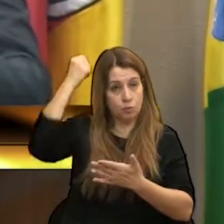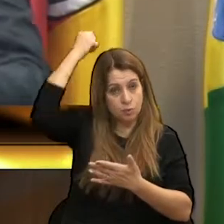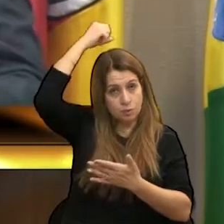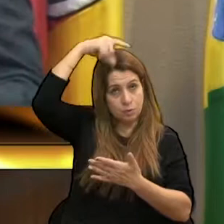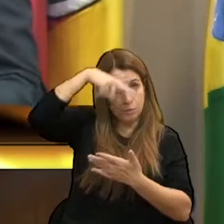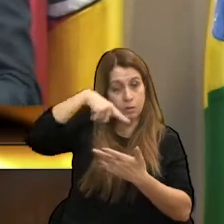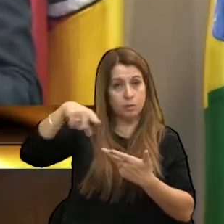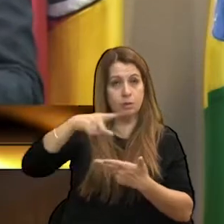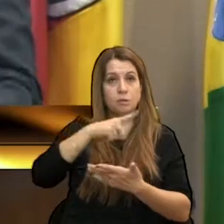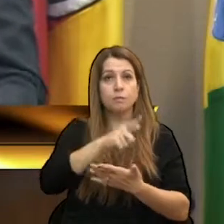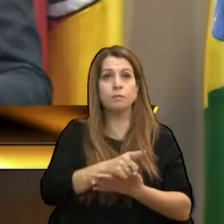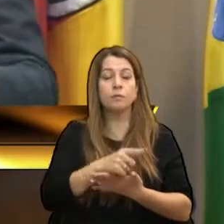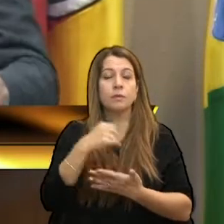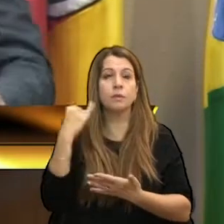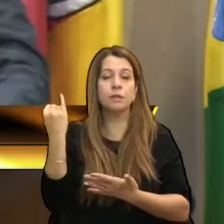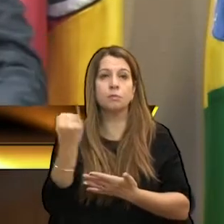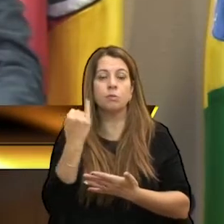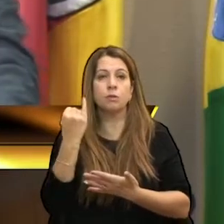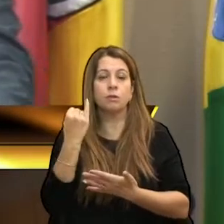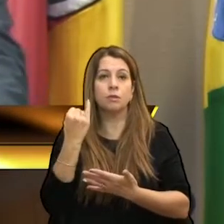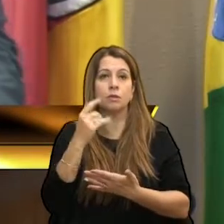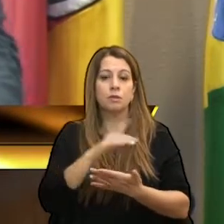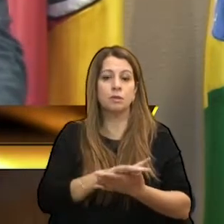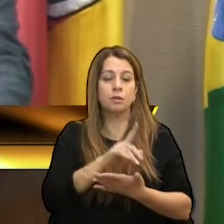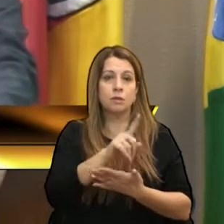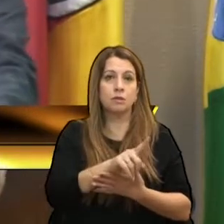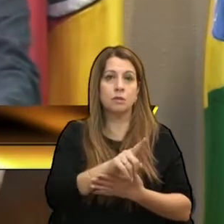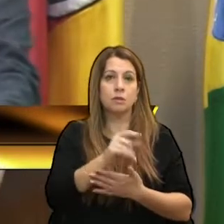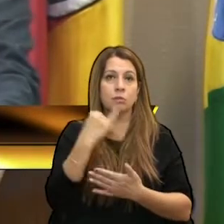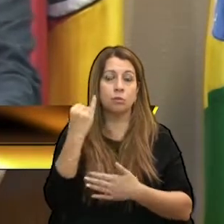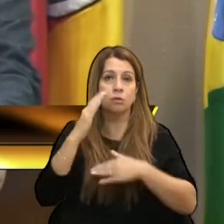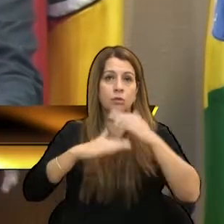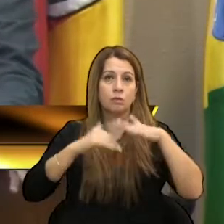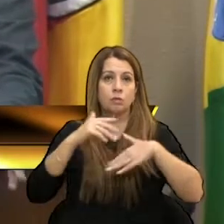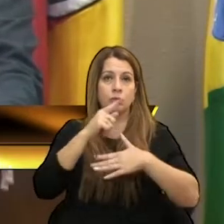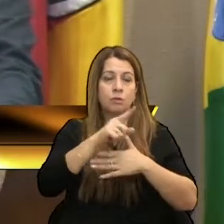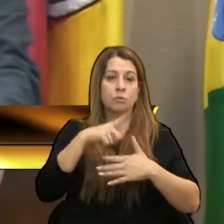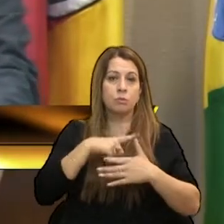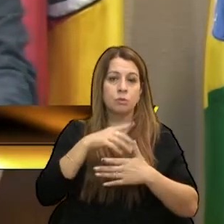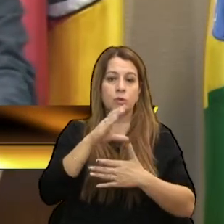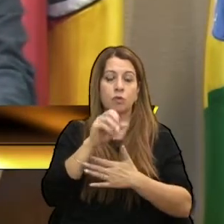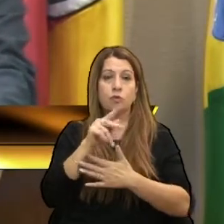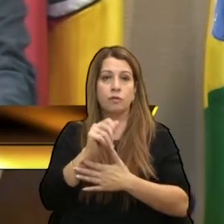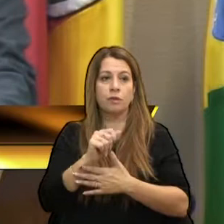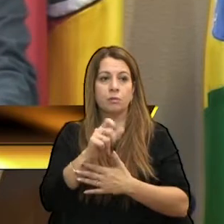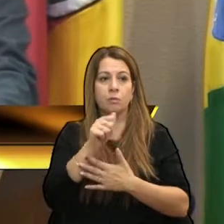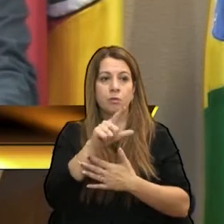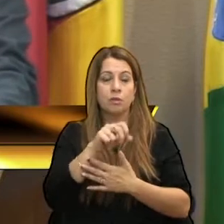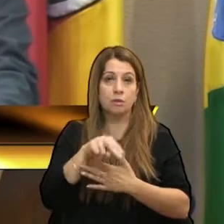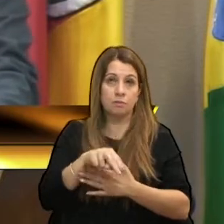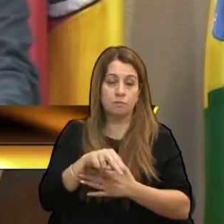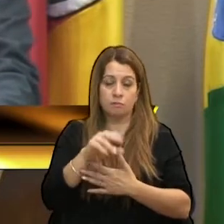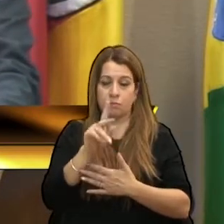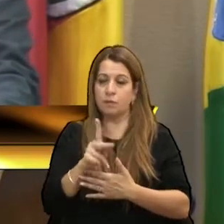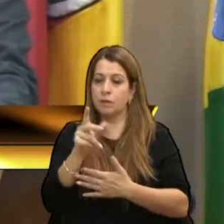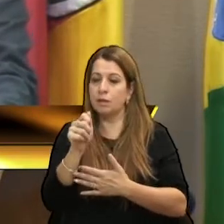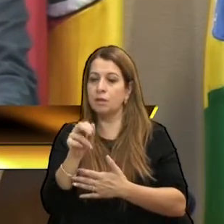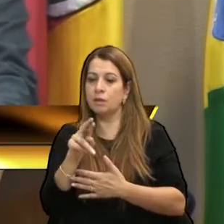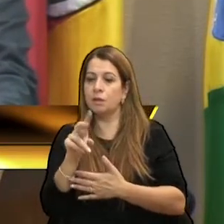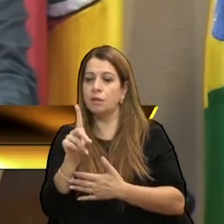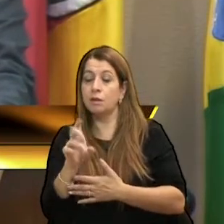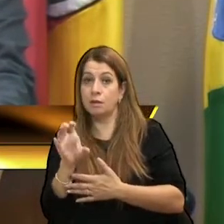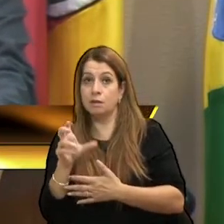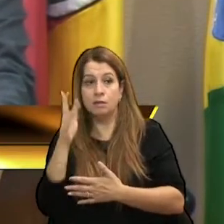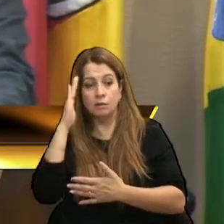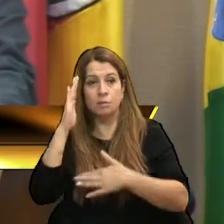a codificar um importante conhecimento, obra essa codificada por Allan Kardec, nós sabemos que lá